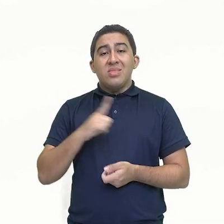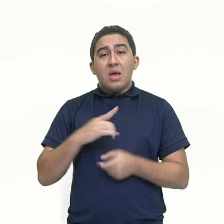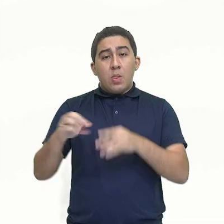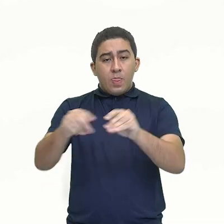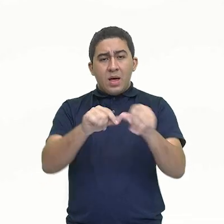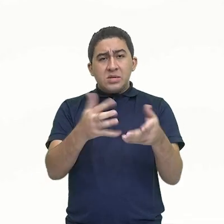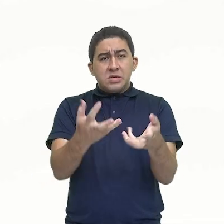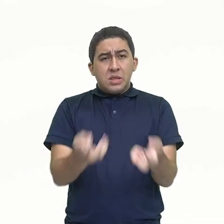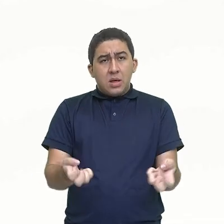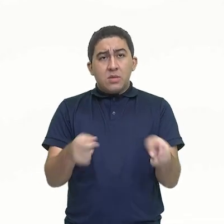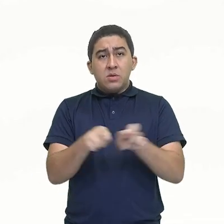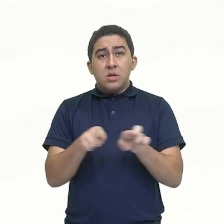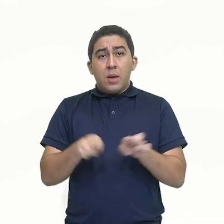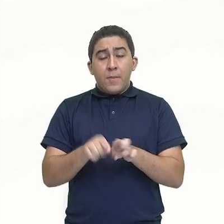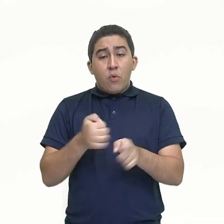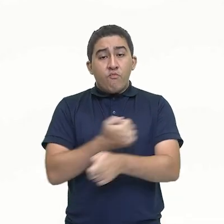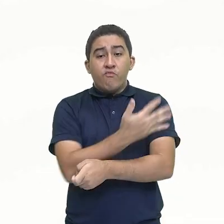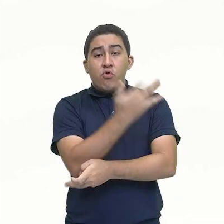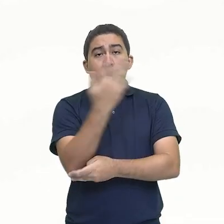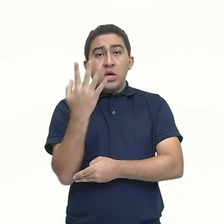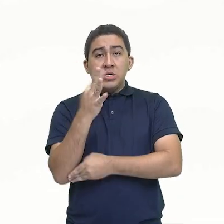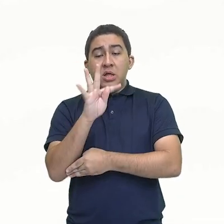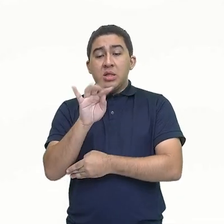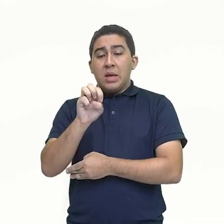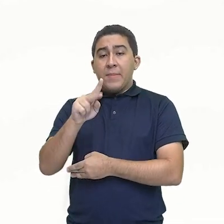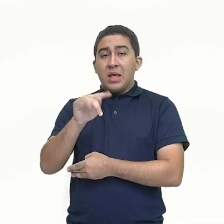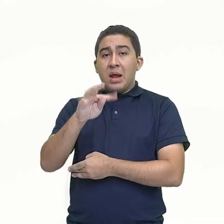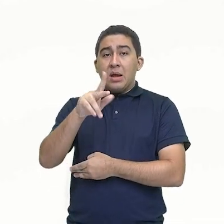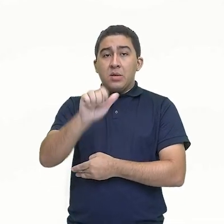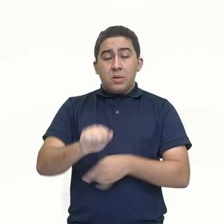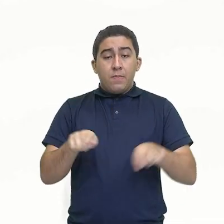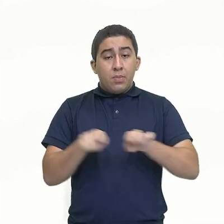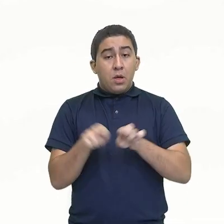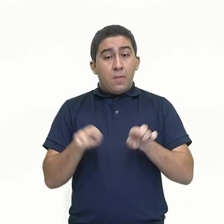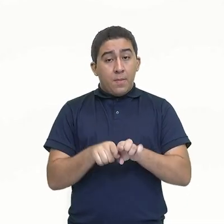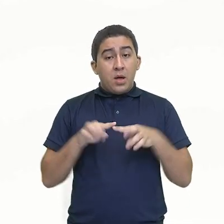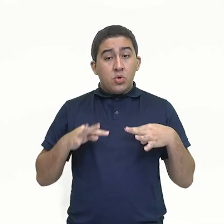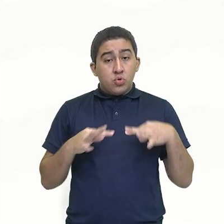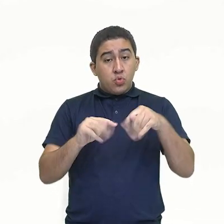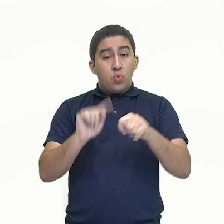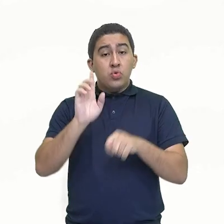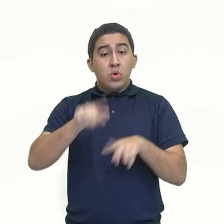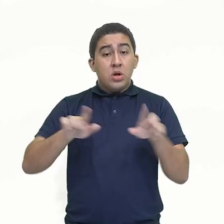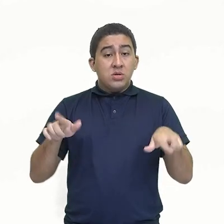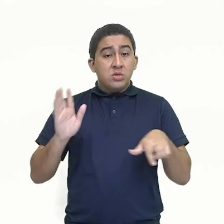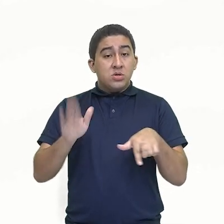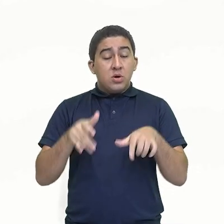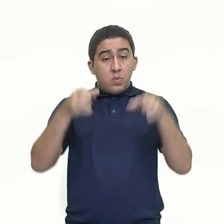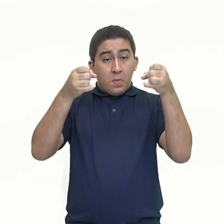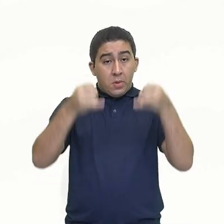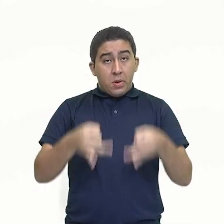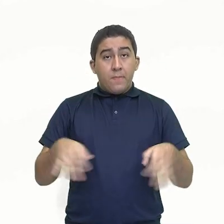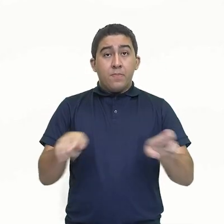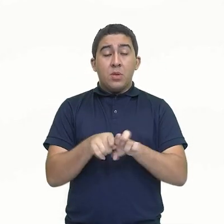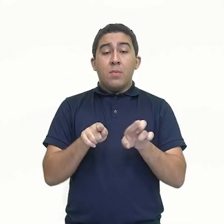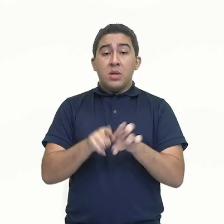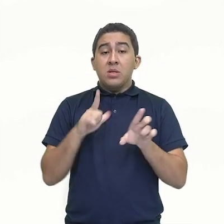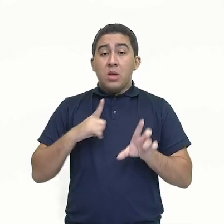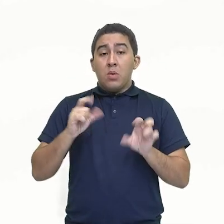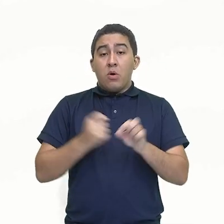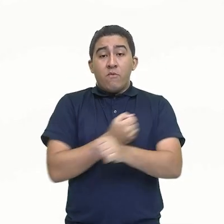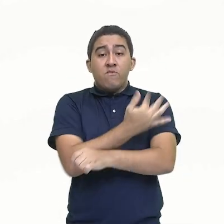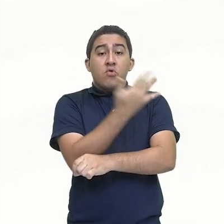desertos, a floresta temperada e também, além de todos esses que eu já citei, né, nós temos